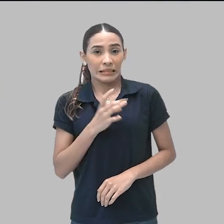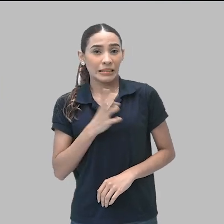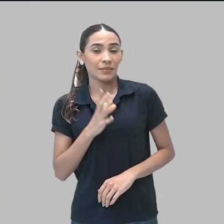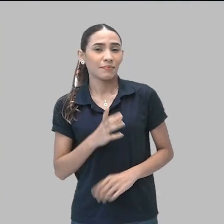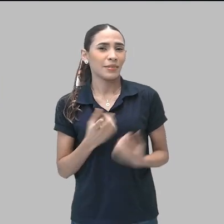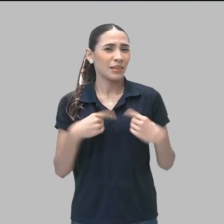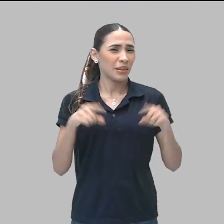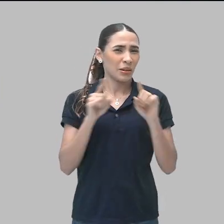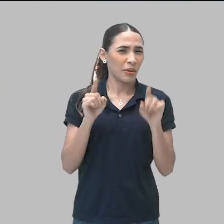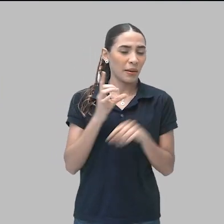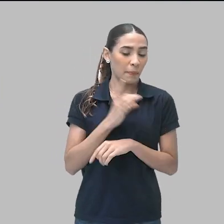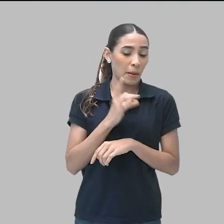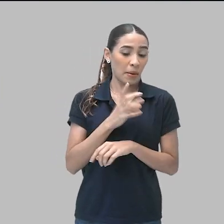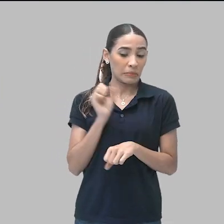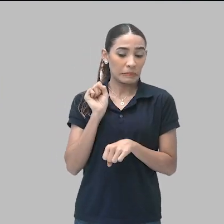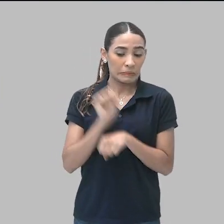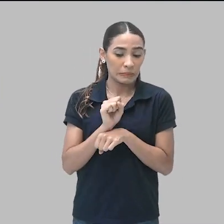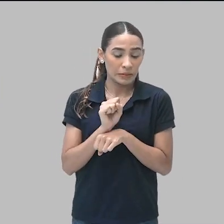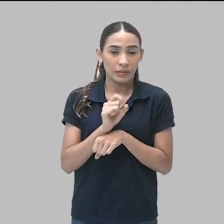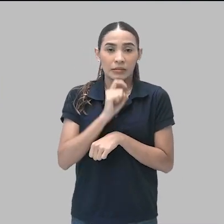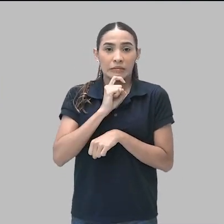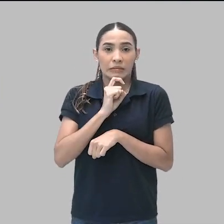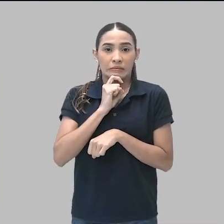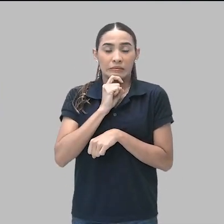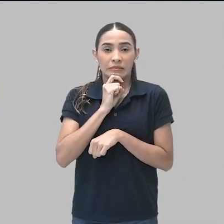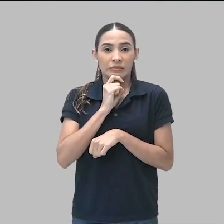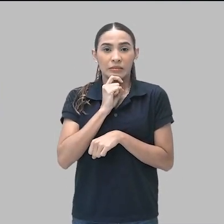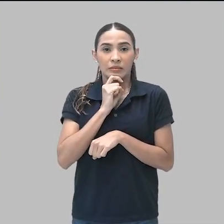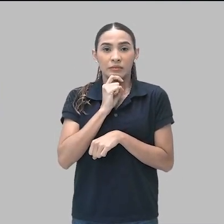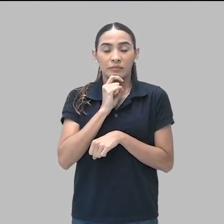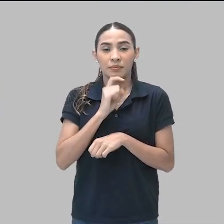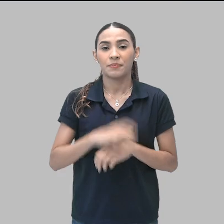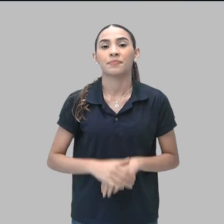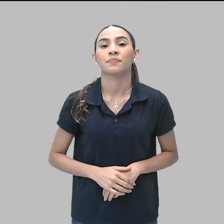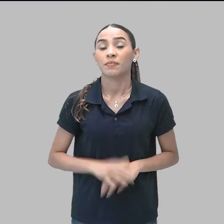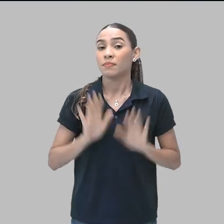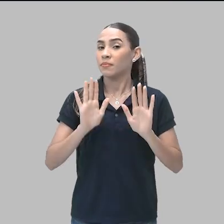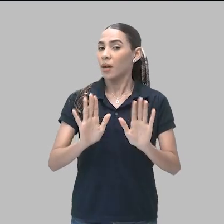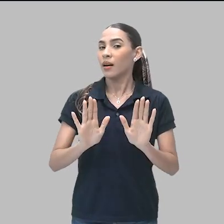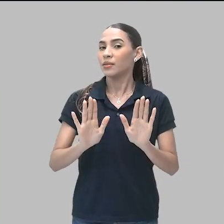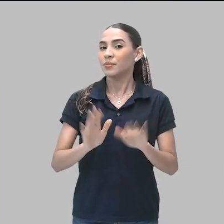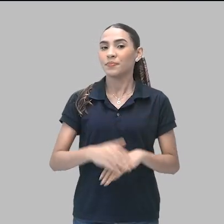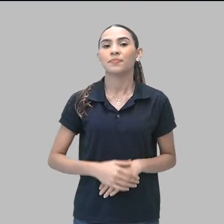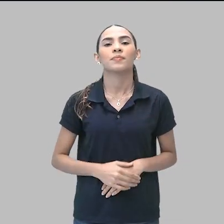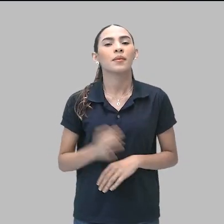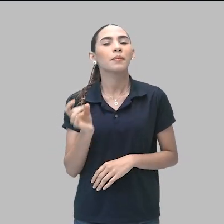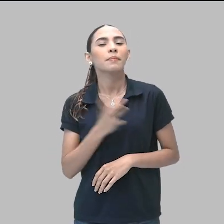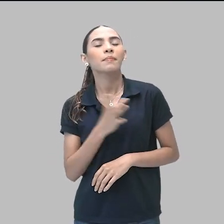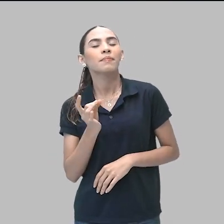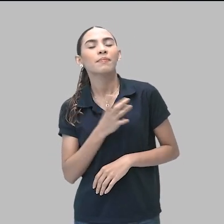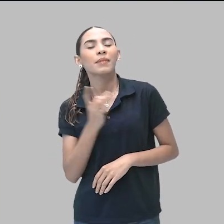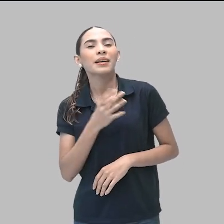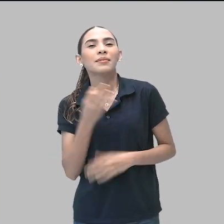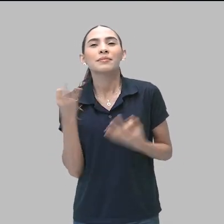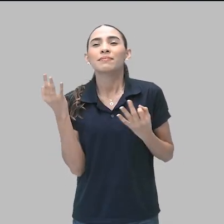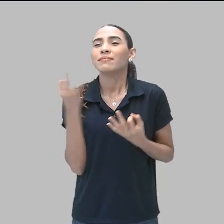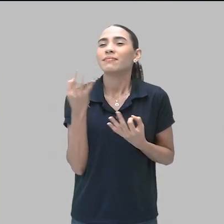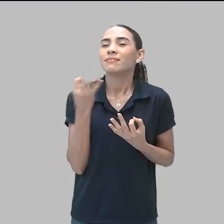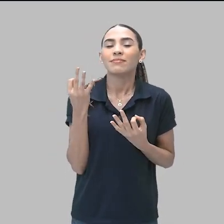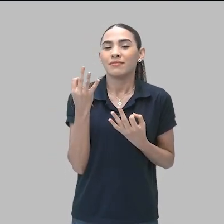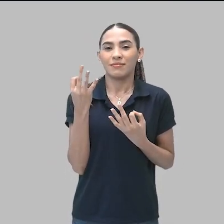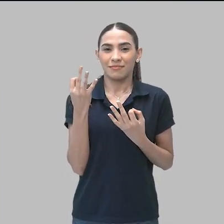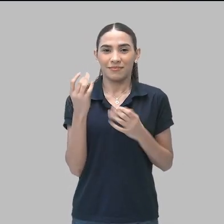é medo que paralisa e gela, estátua súbita, mas esse medo fascinante